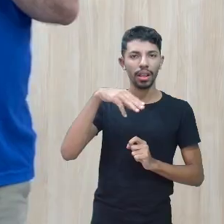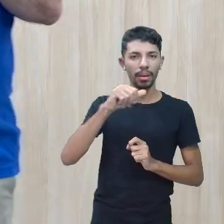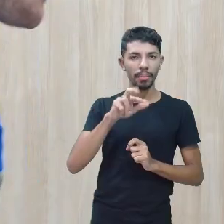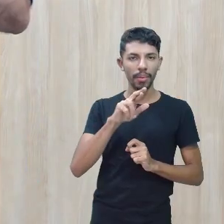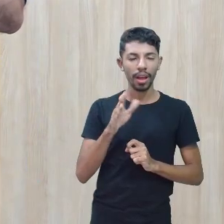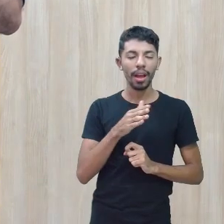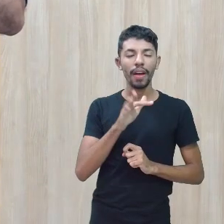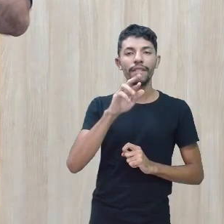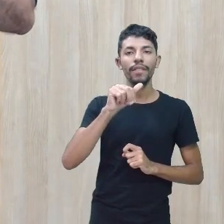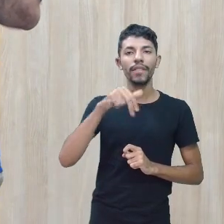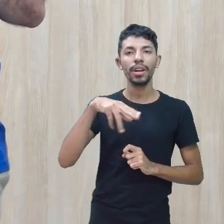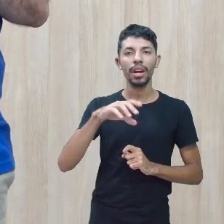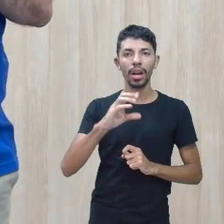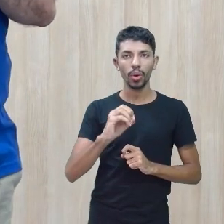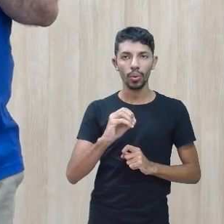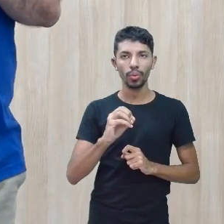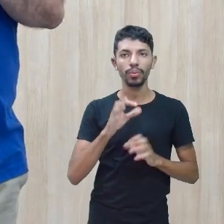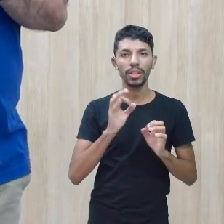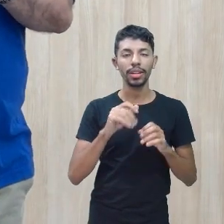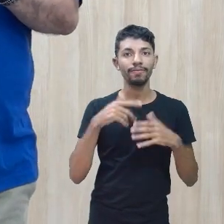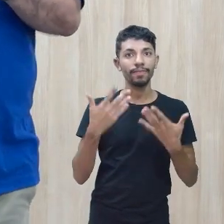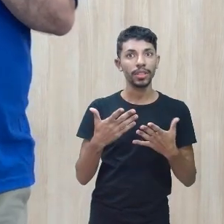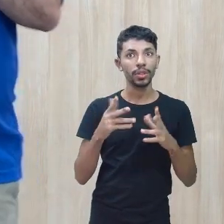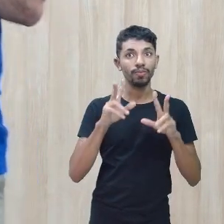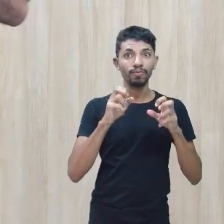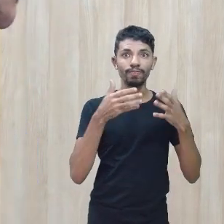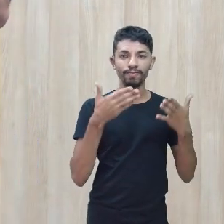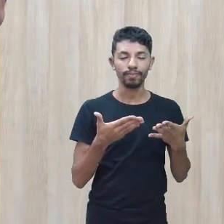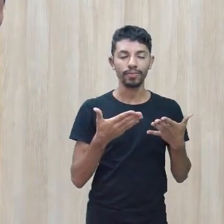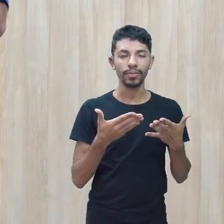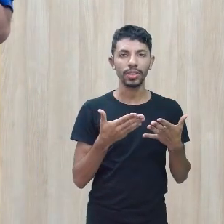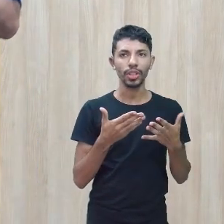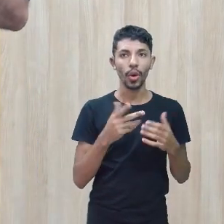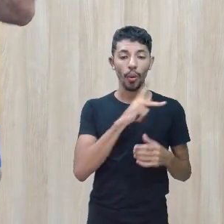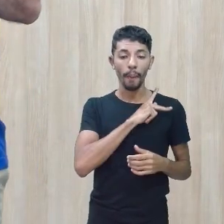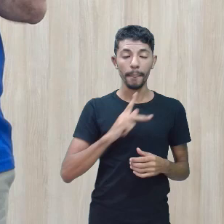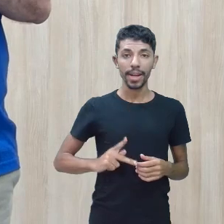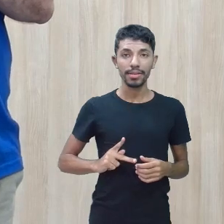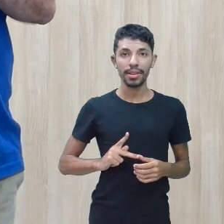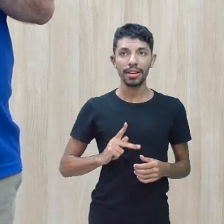situação específica, o presidente ele estava